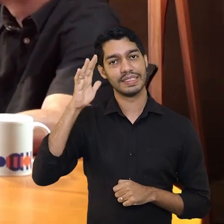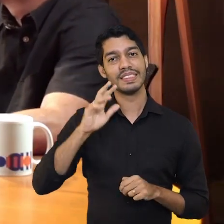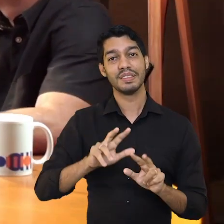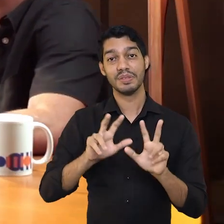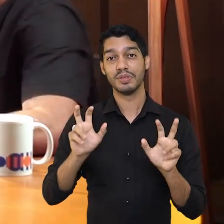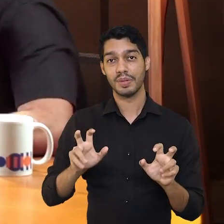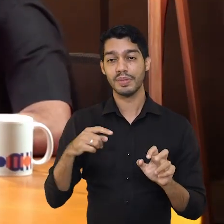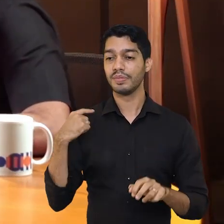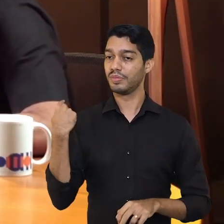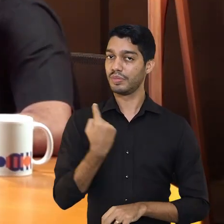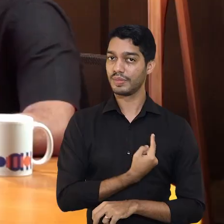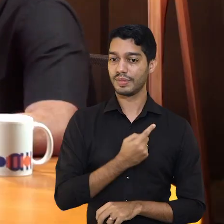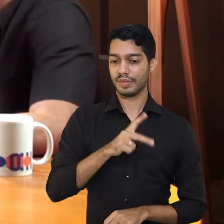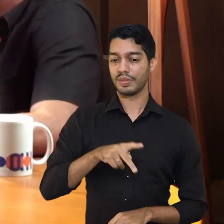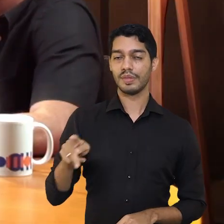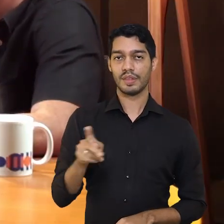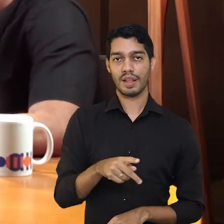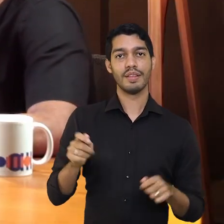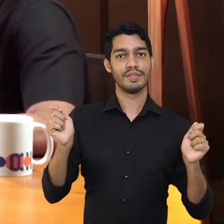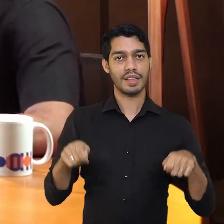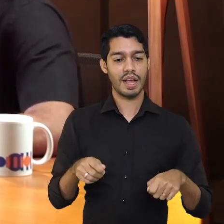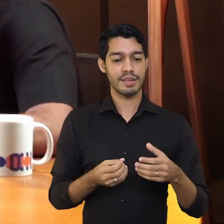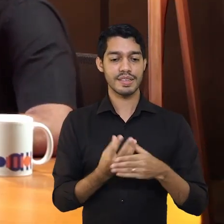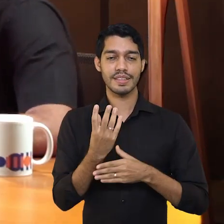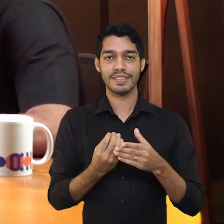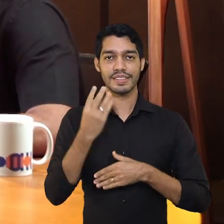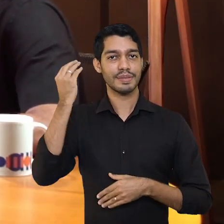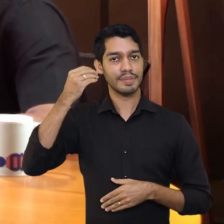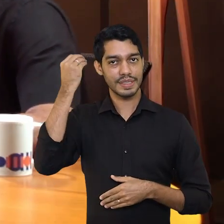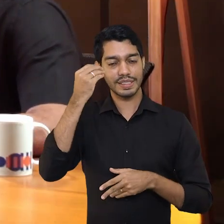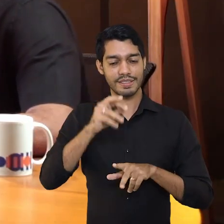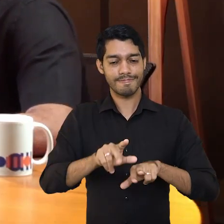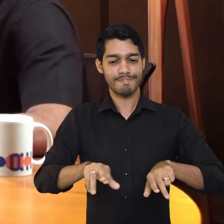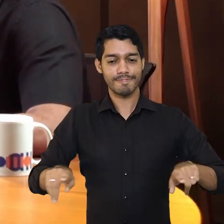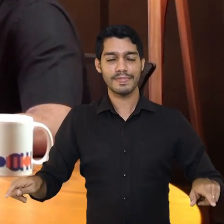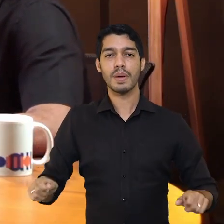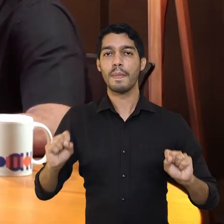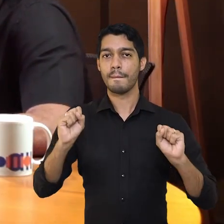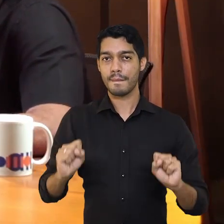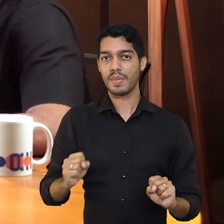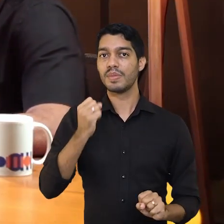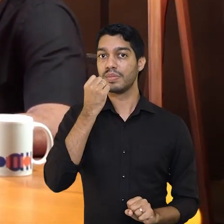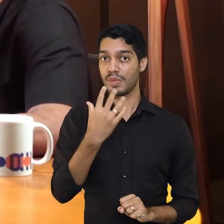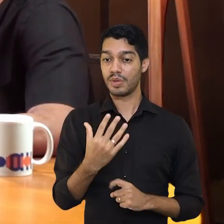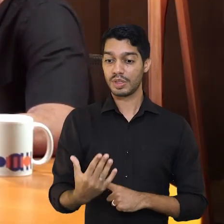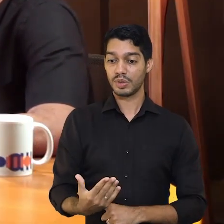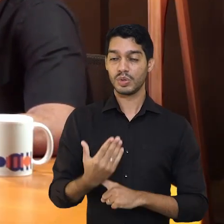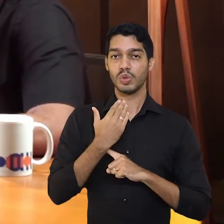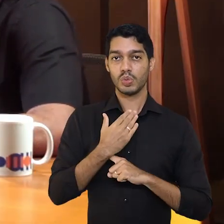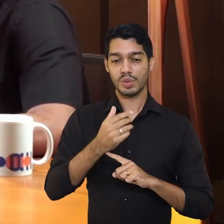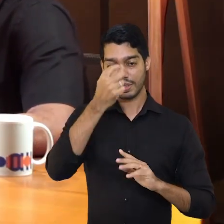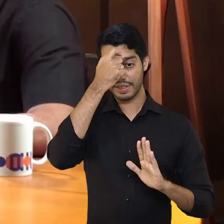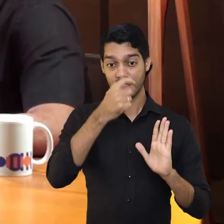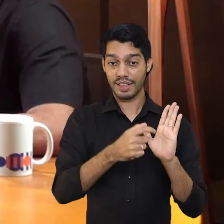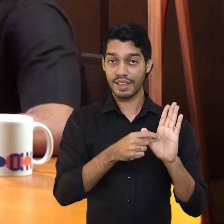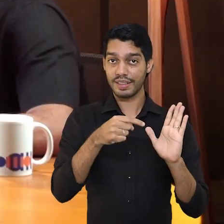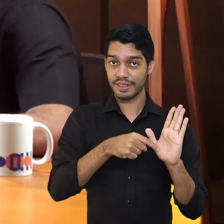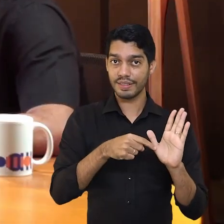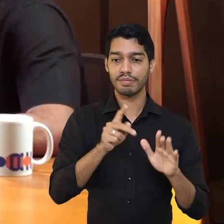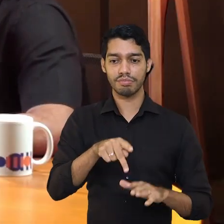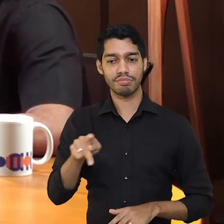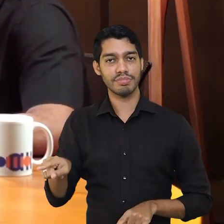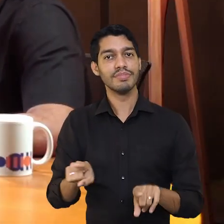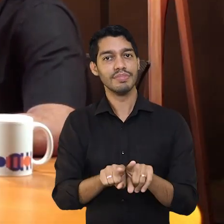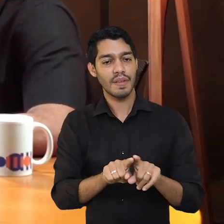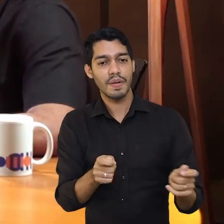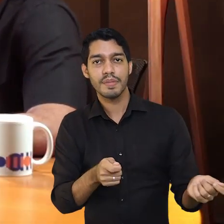nisso, em como que a gente, enquanto professor, consegue criar experiências que sejam favoráveis para que ele consiga lidar melhor com a IA, mas com